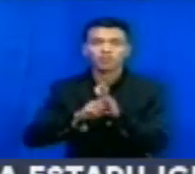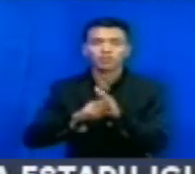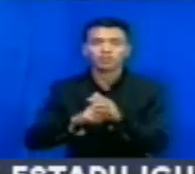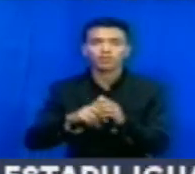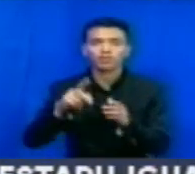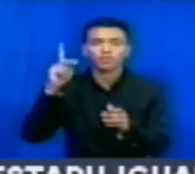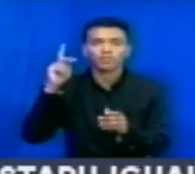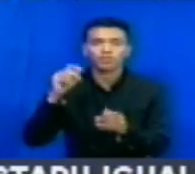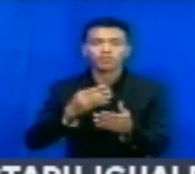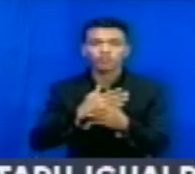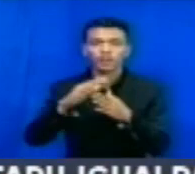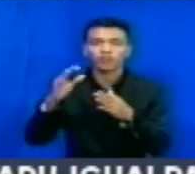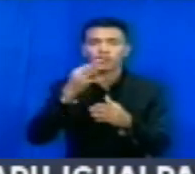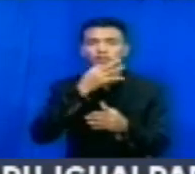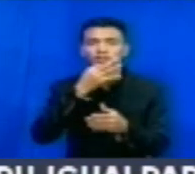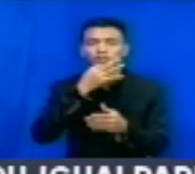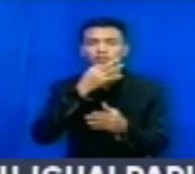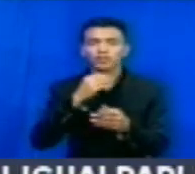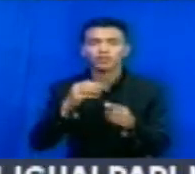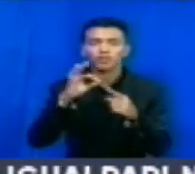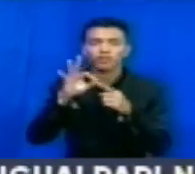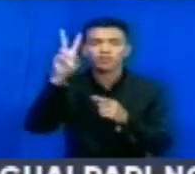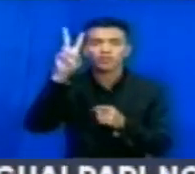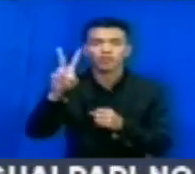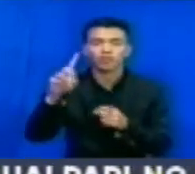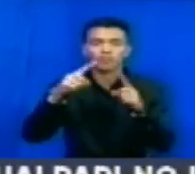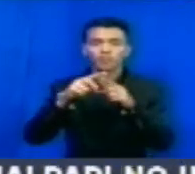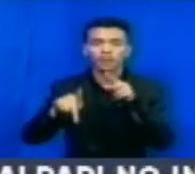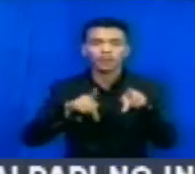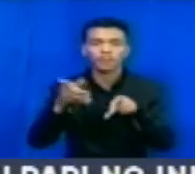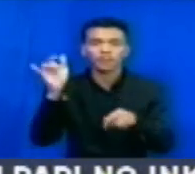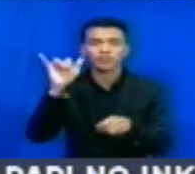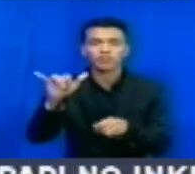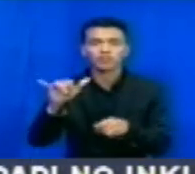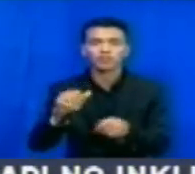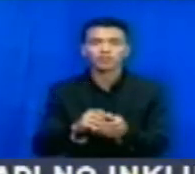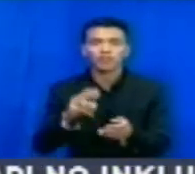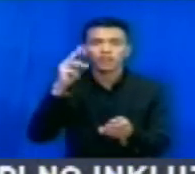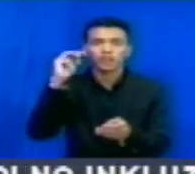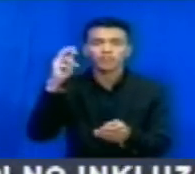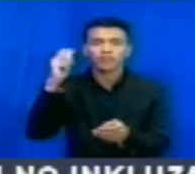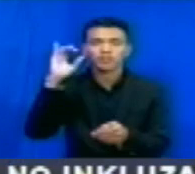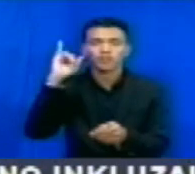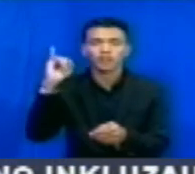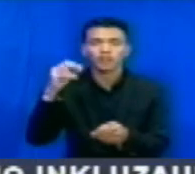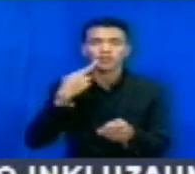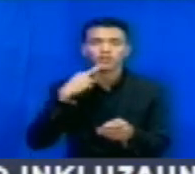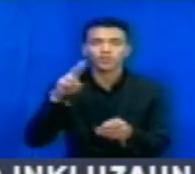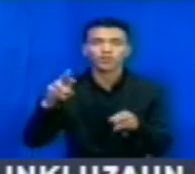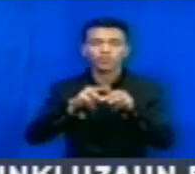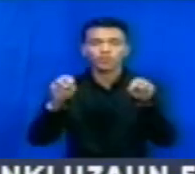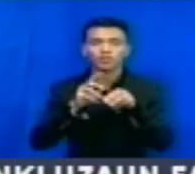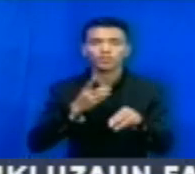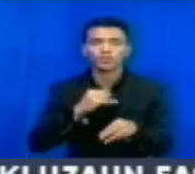distribui onas cesta bazicas faze da ruak ba populasaun sira. MTCI responde ba municipiu